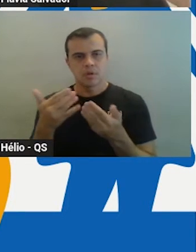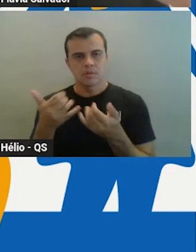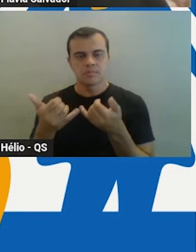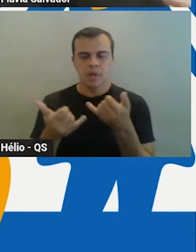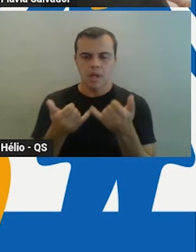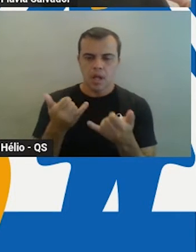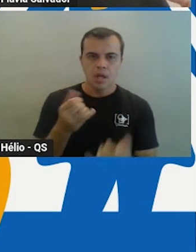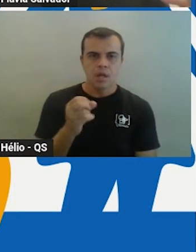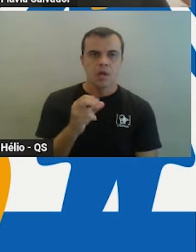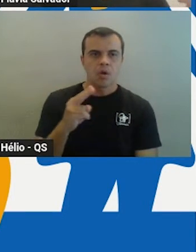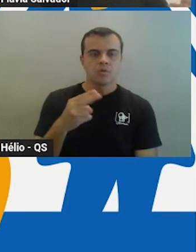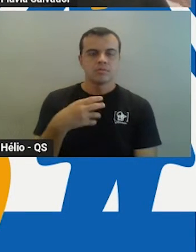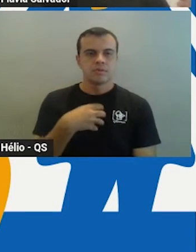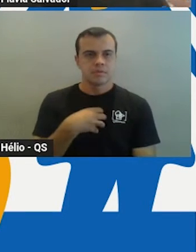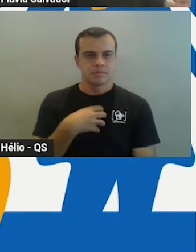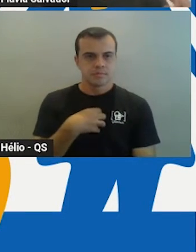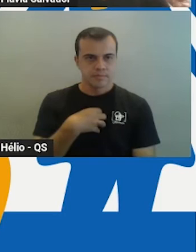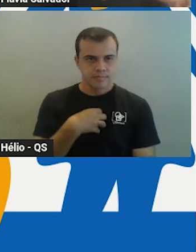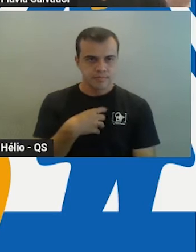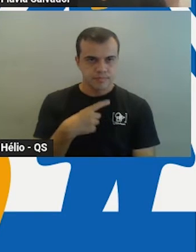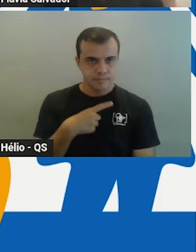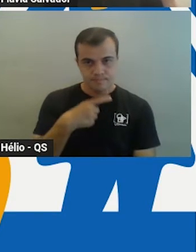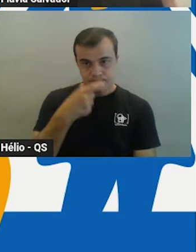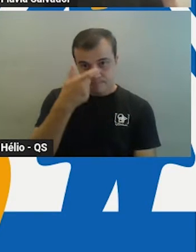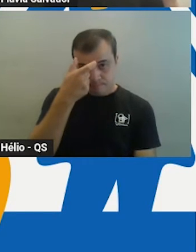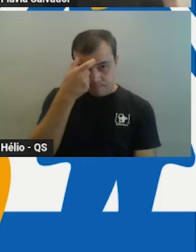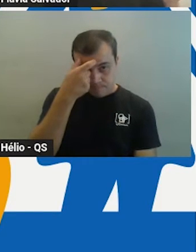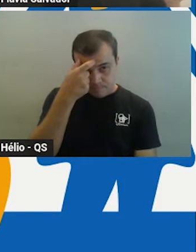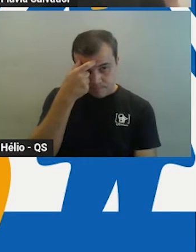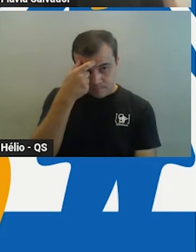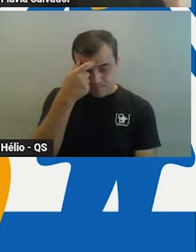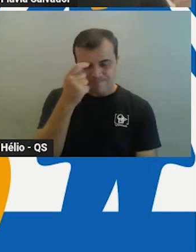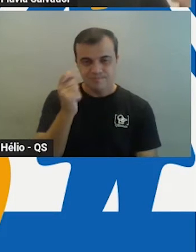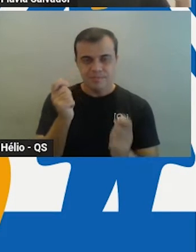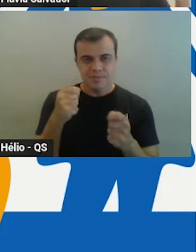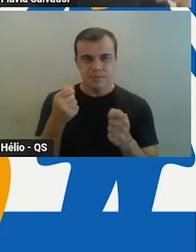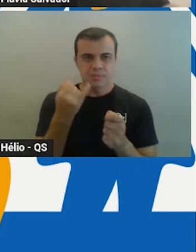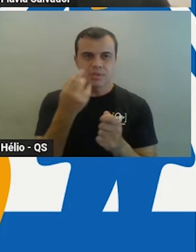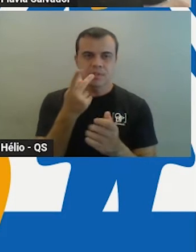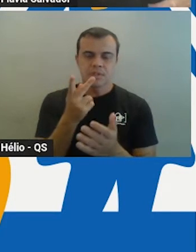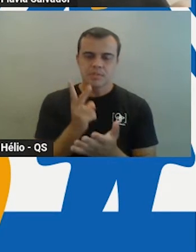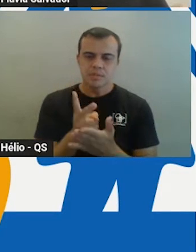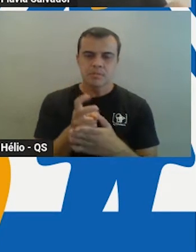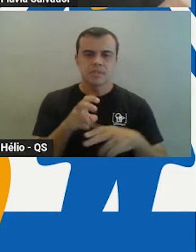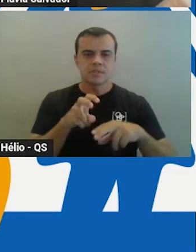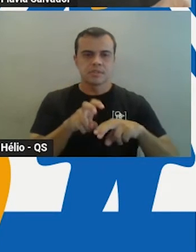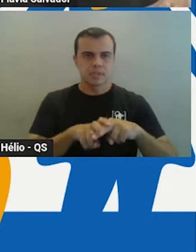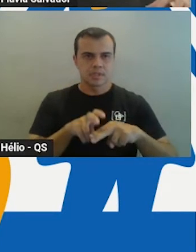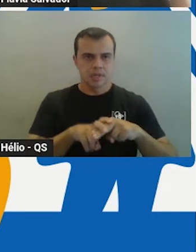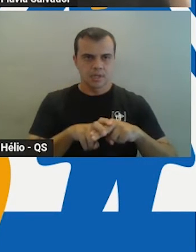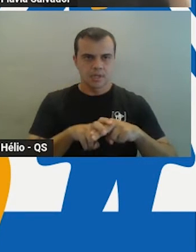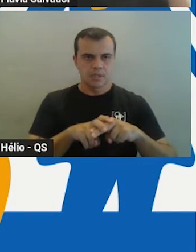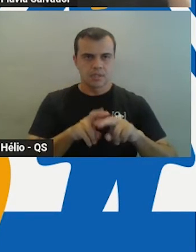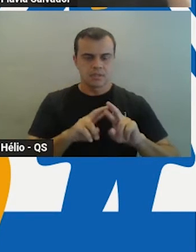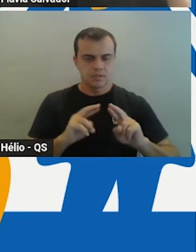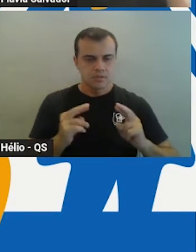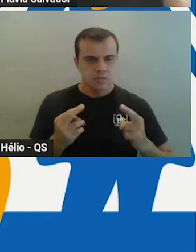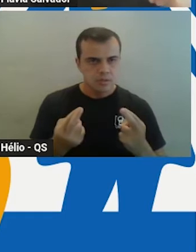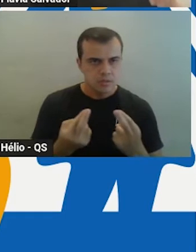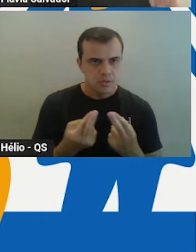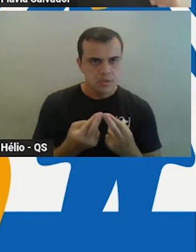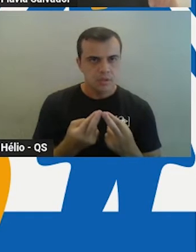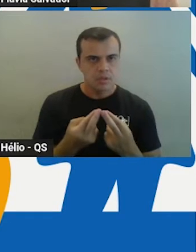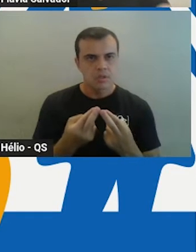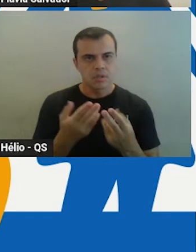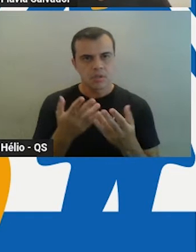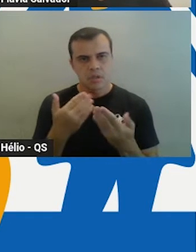brincadeira ou de sensibilização e conscientização, é legal sentar e com... A criança